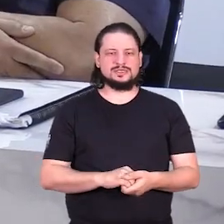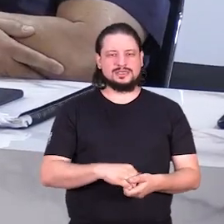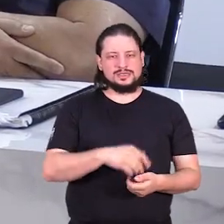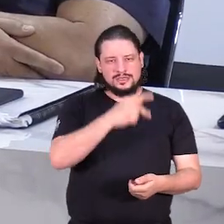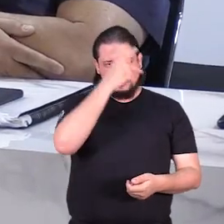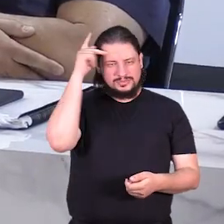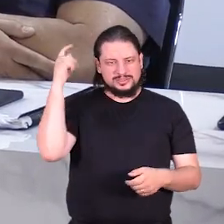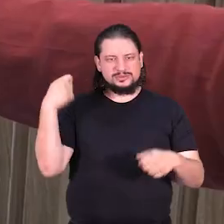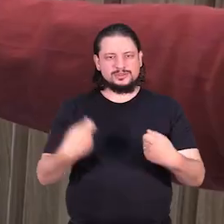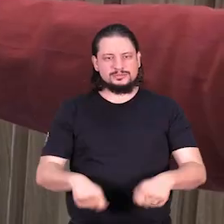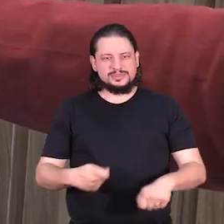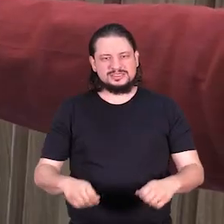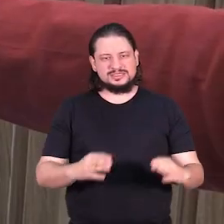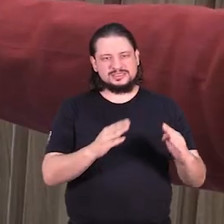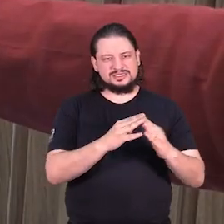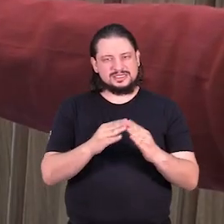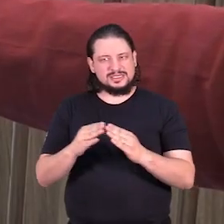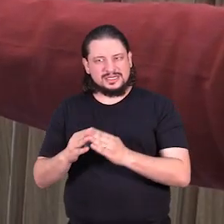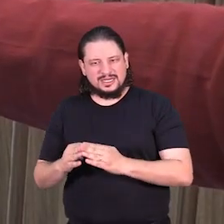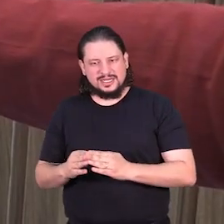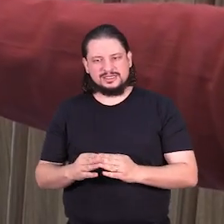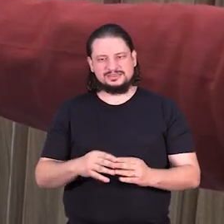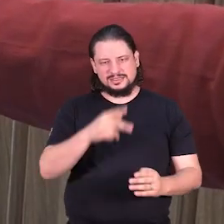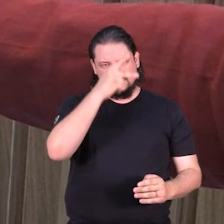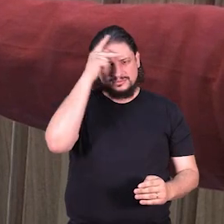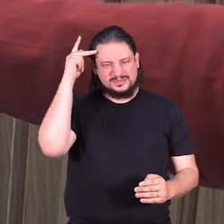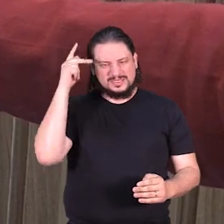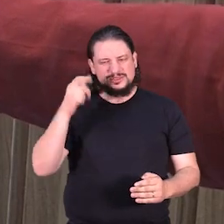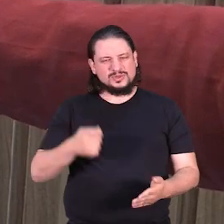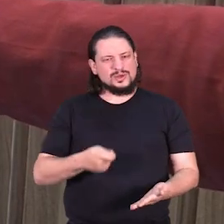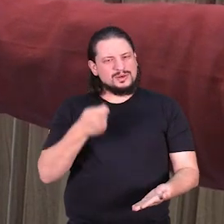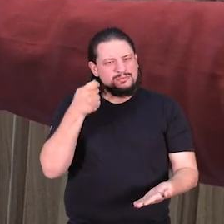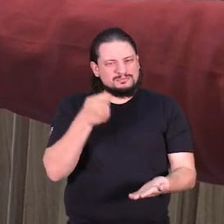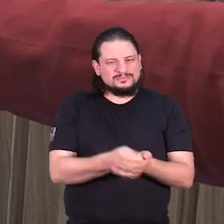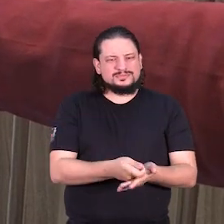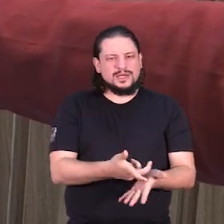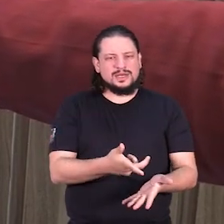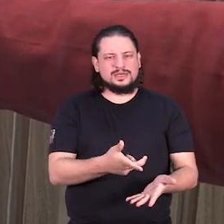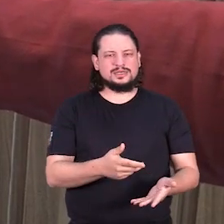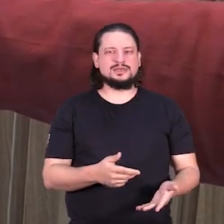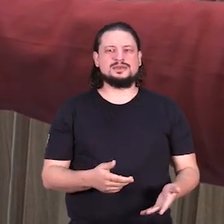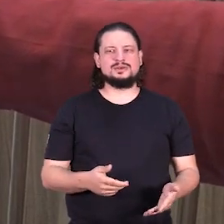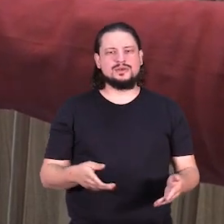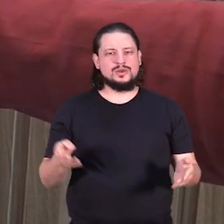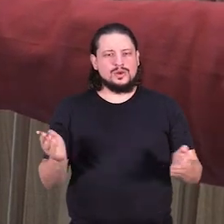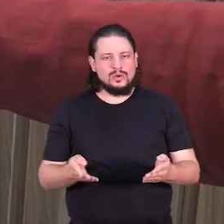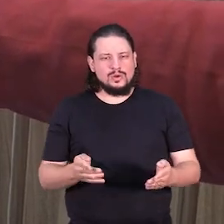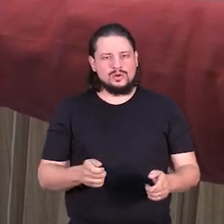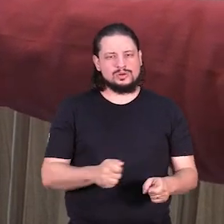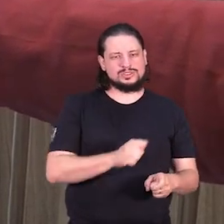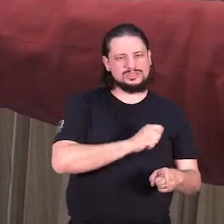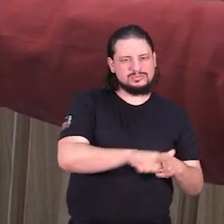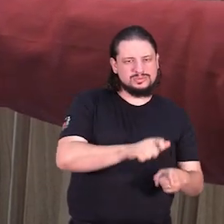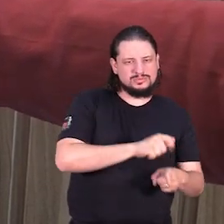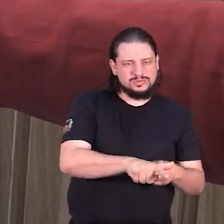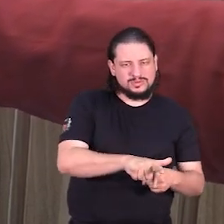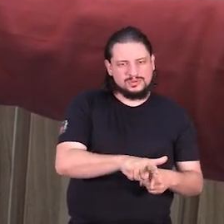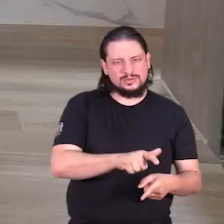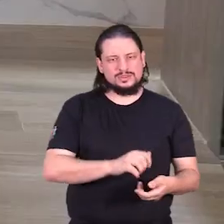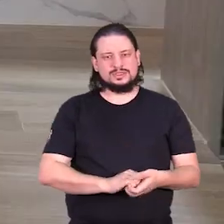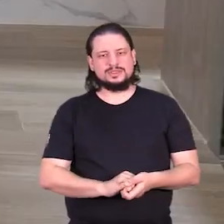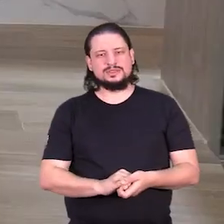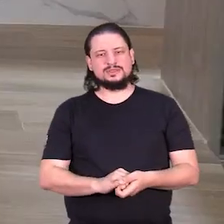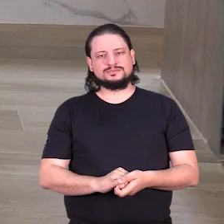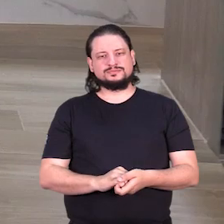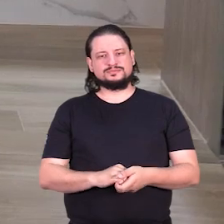de um equipamento de uma casa que caiba no bolso dele que caiba no salário dele ele paga ali r$ 1.500 r$ 2000 de aluguel